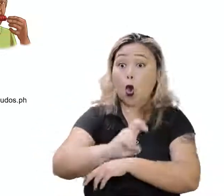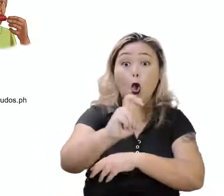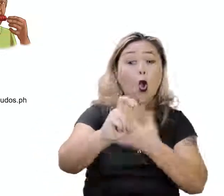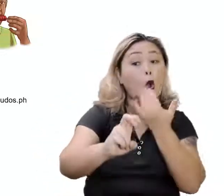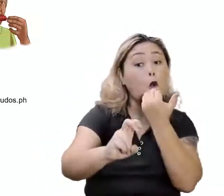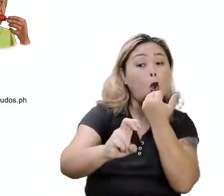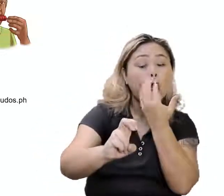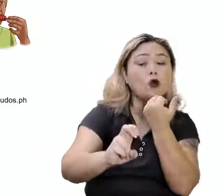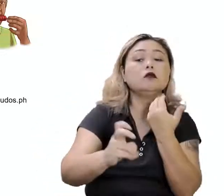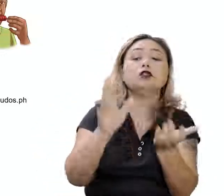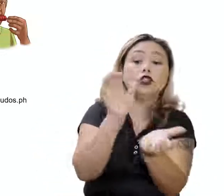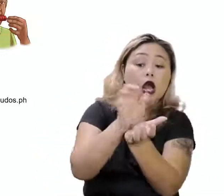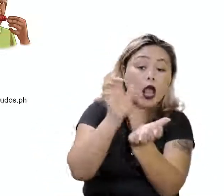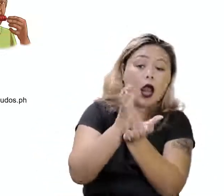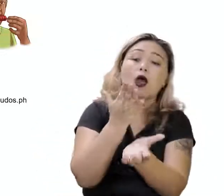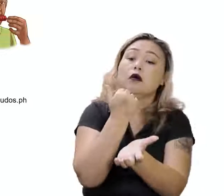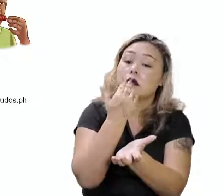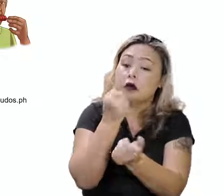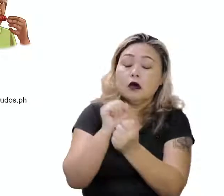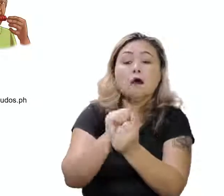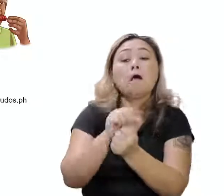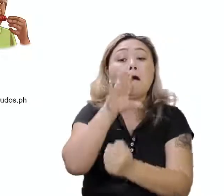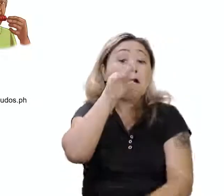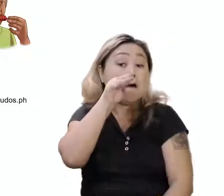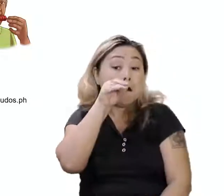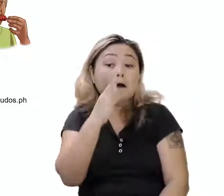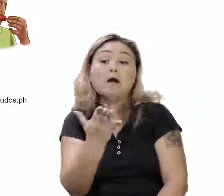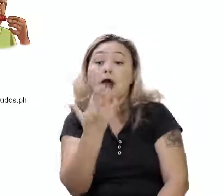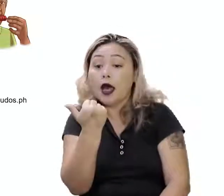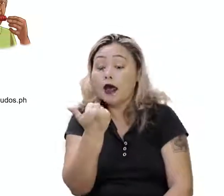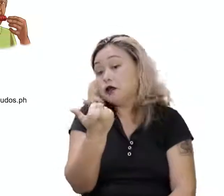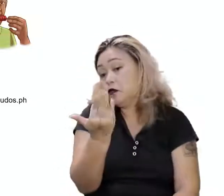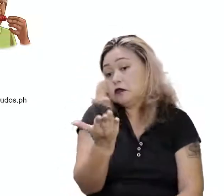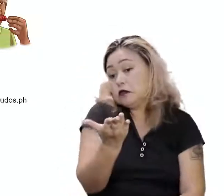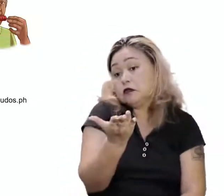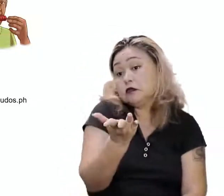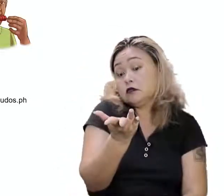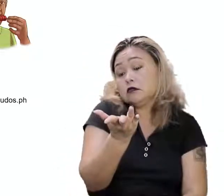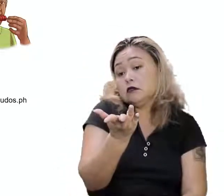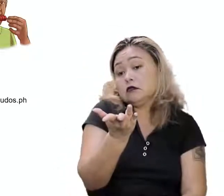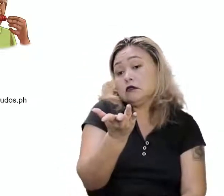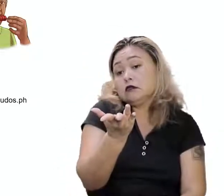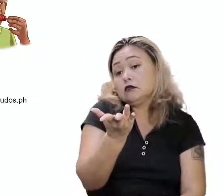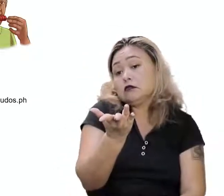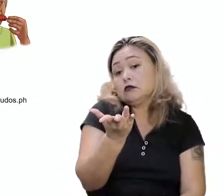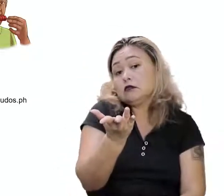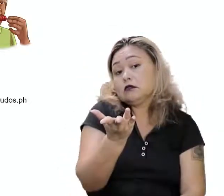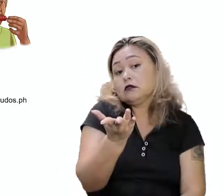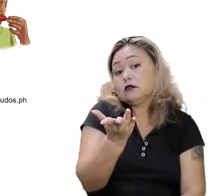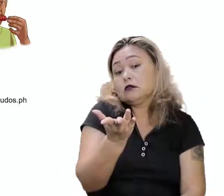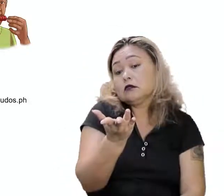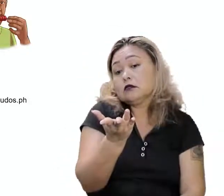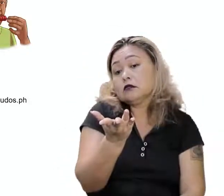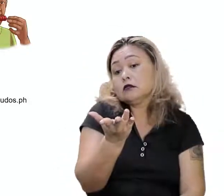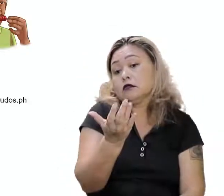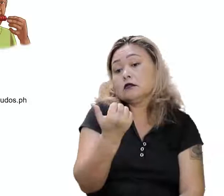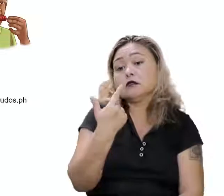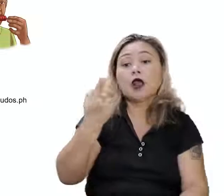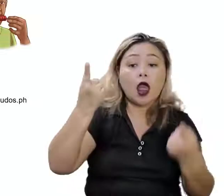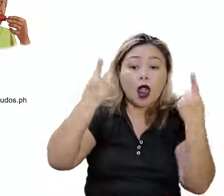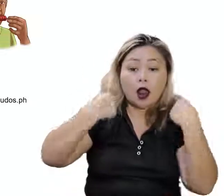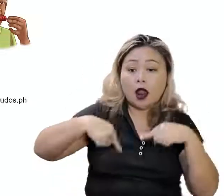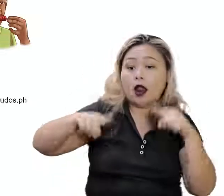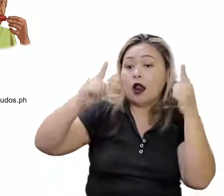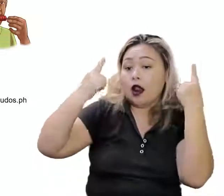cobra, carne de jacaré, pato, sei lá, o que mais aí?